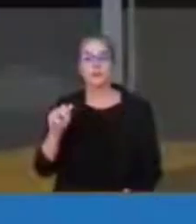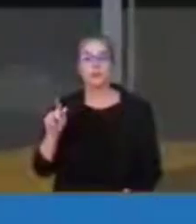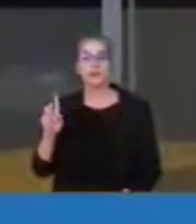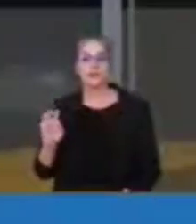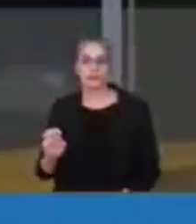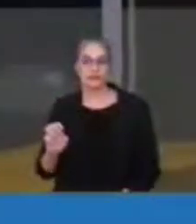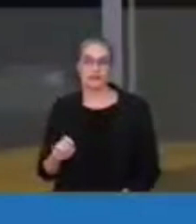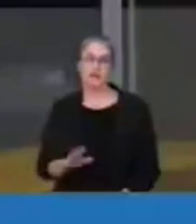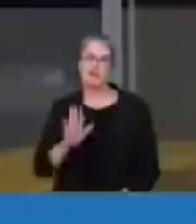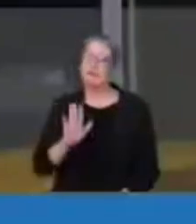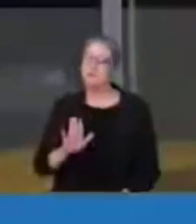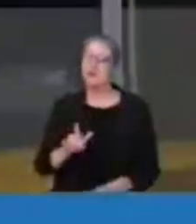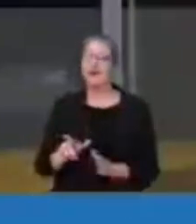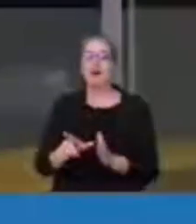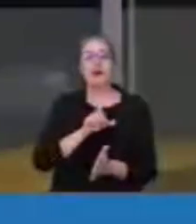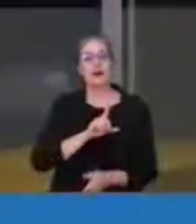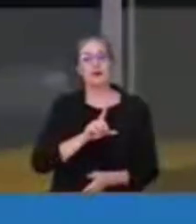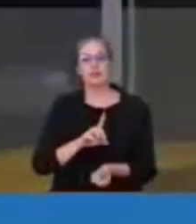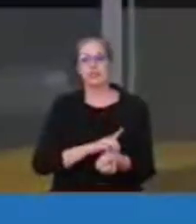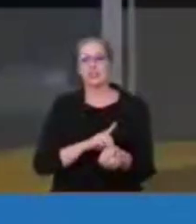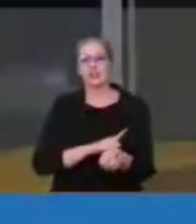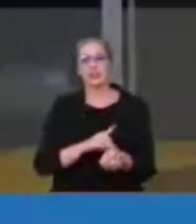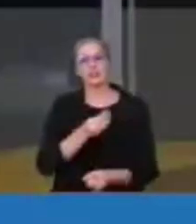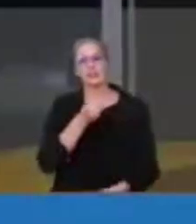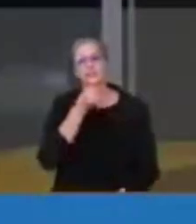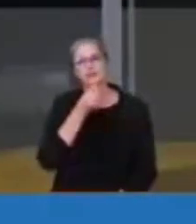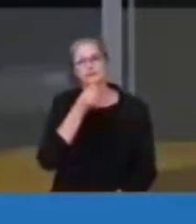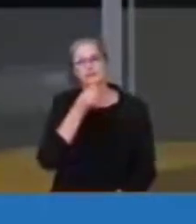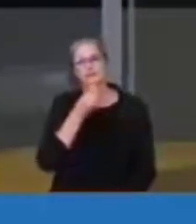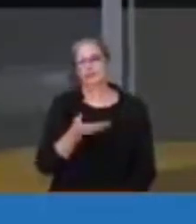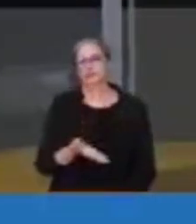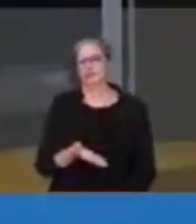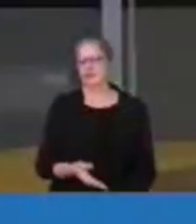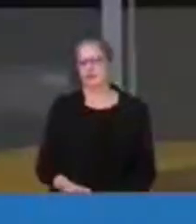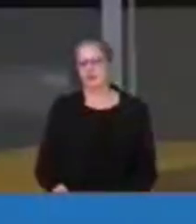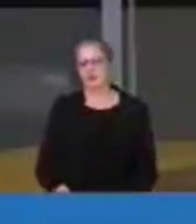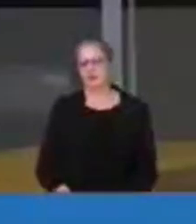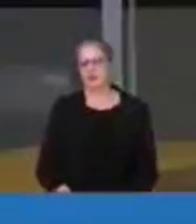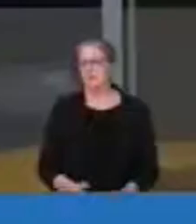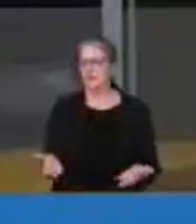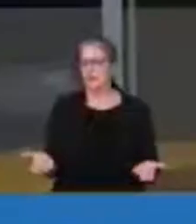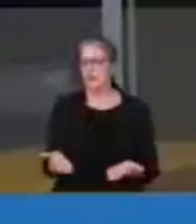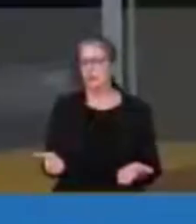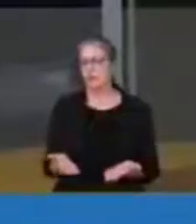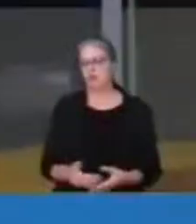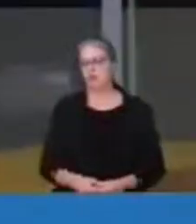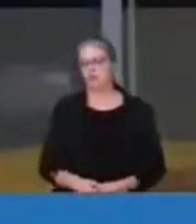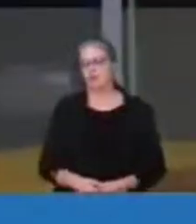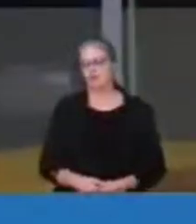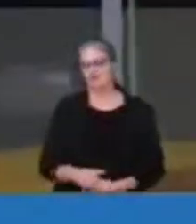do diabetes poderia e deveria ser ter reparado este mal hoje. Muito obrigado.